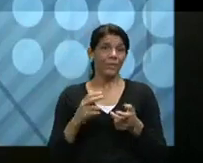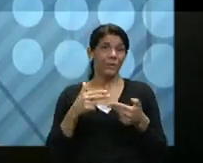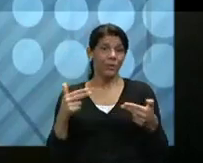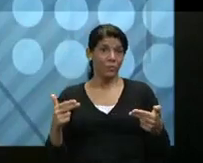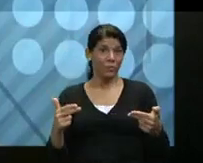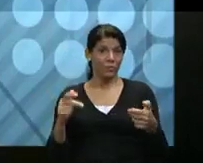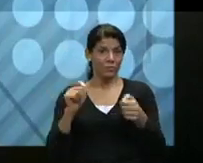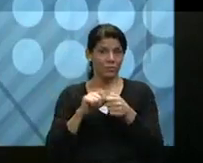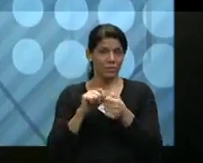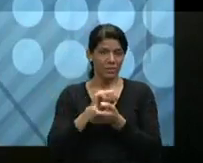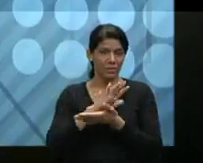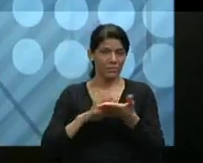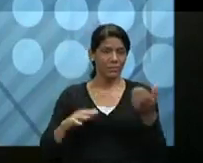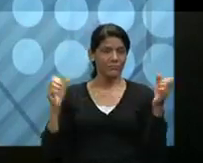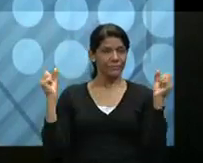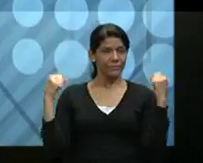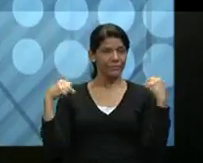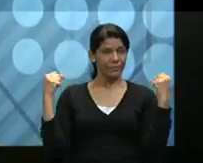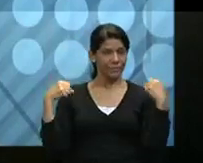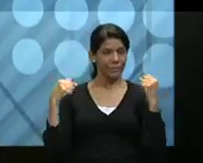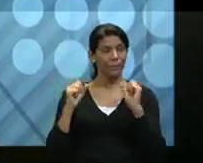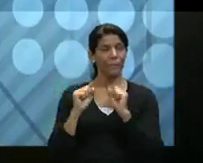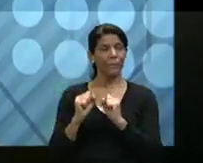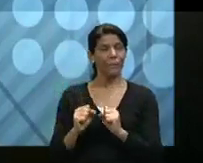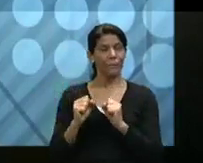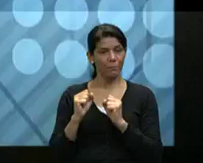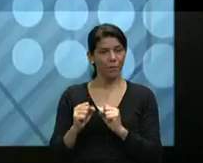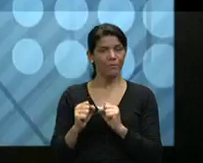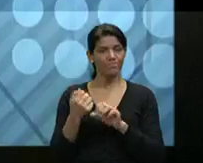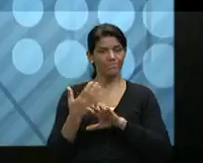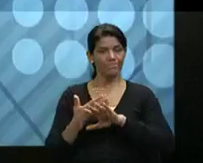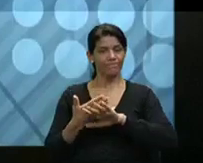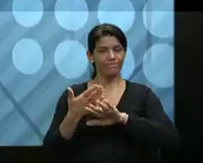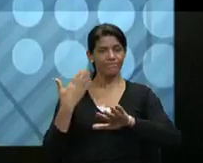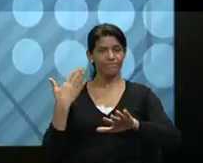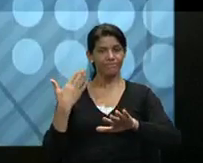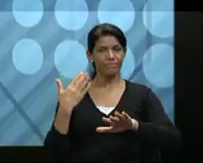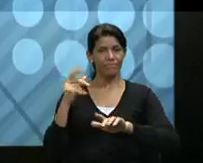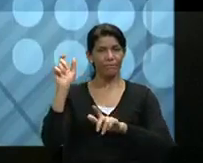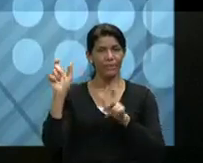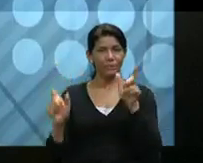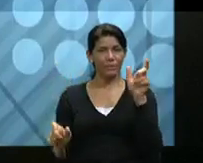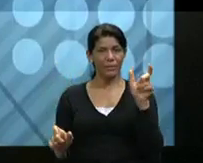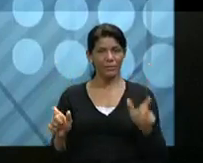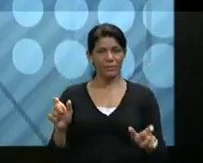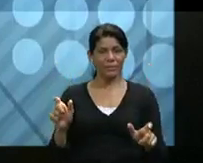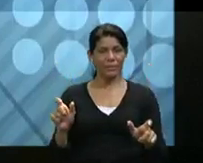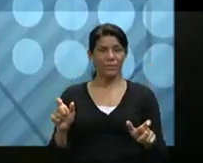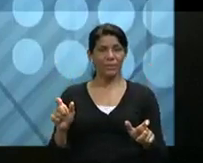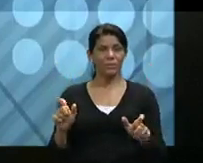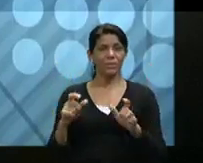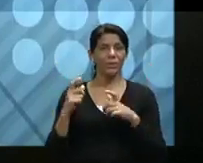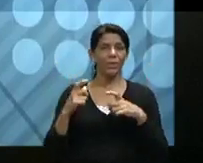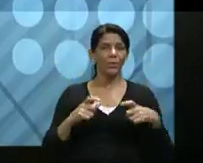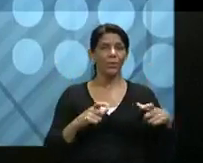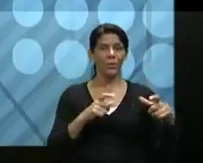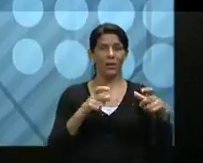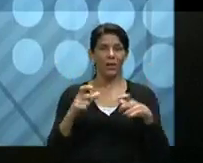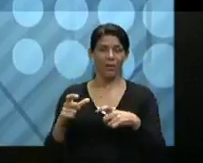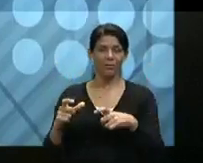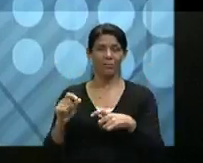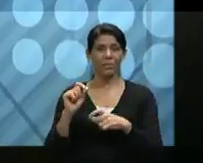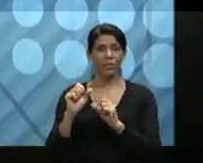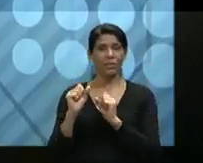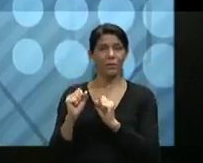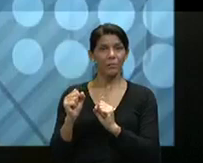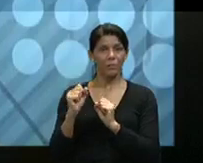maior prática de atividade física, podem afastar esses indivíduos de locais ou de situações